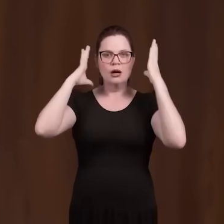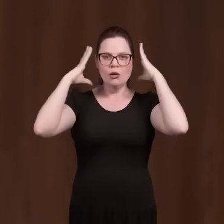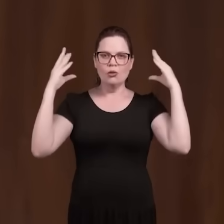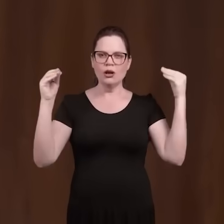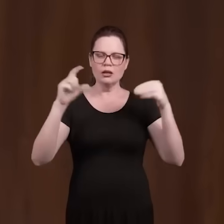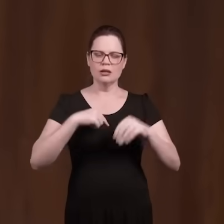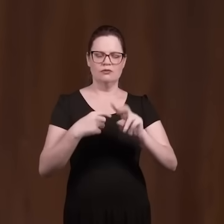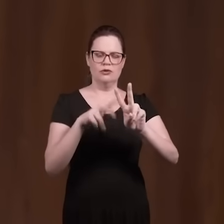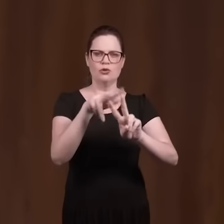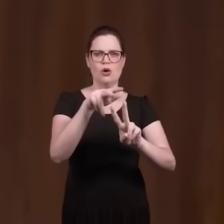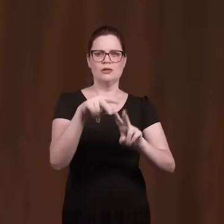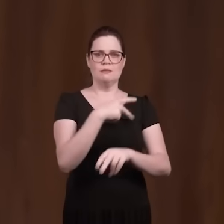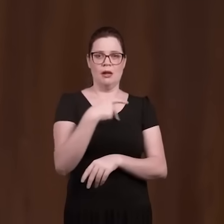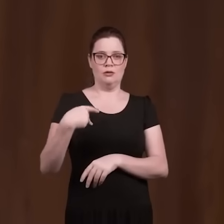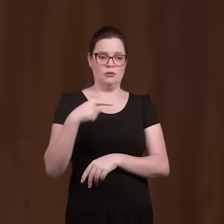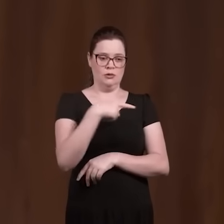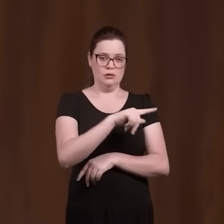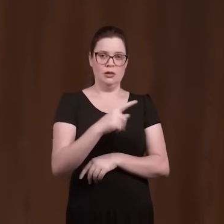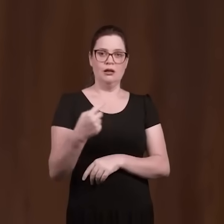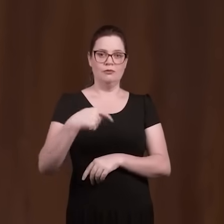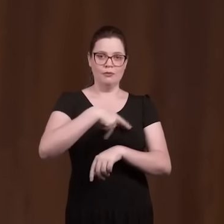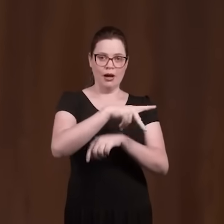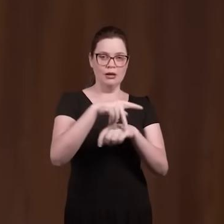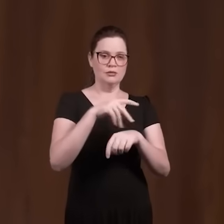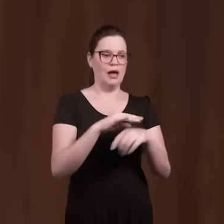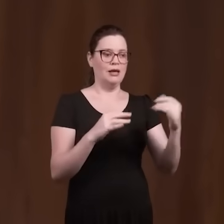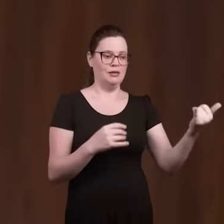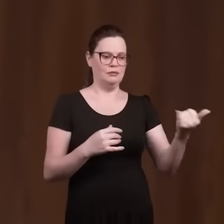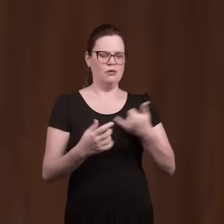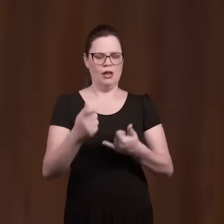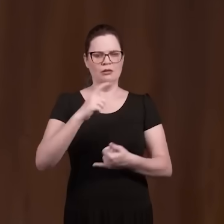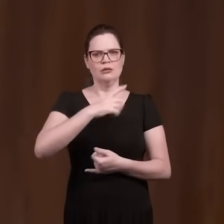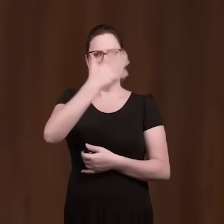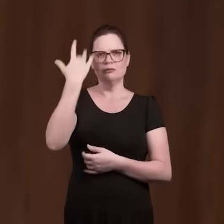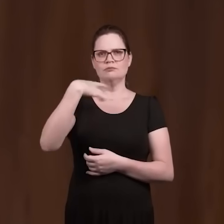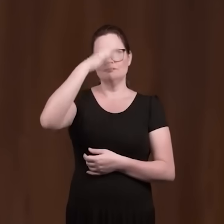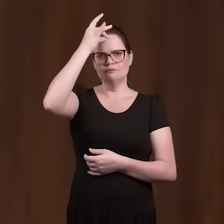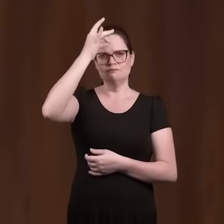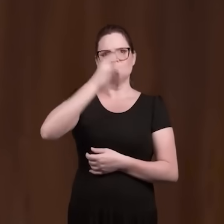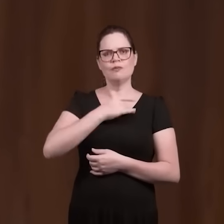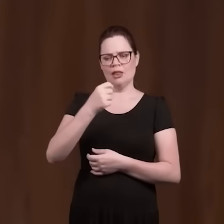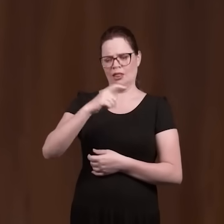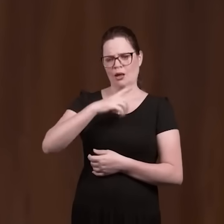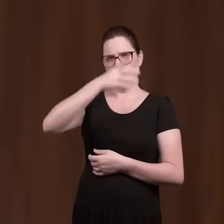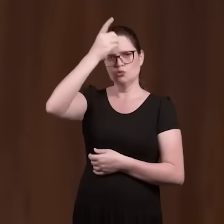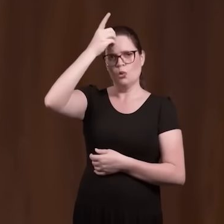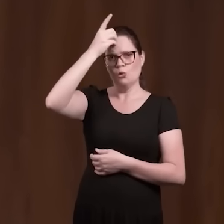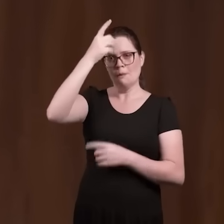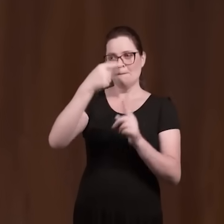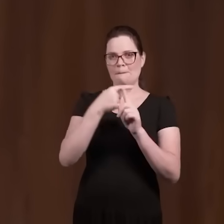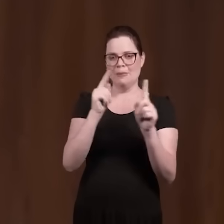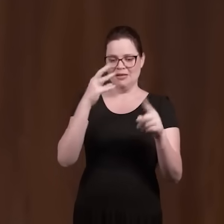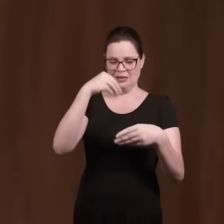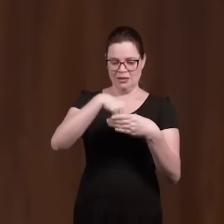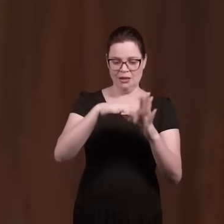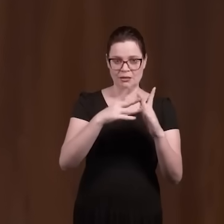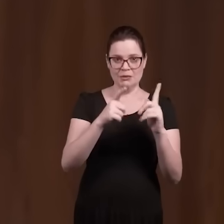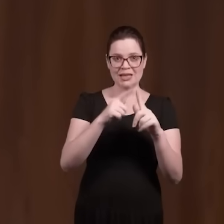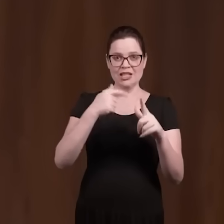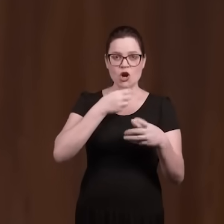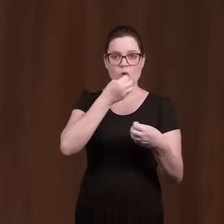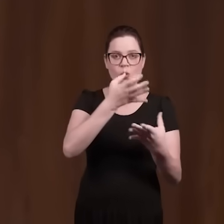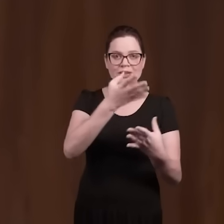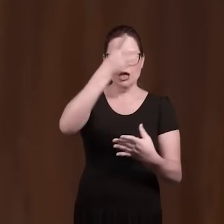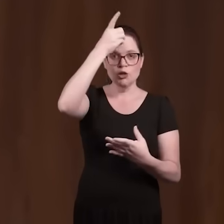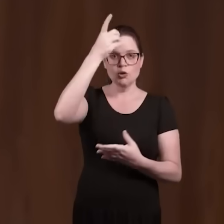pastores dois pastores lá na Holanda. E um deles disse, eu sou batizado com o Espírito Santo, tenho dons espirituais, mas não deixo